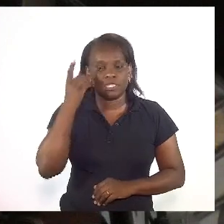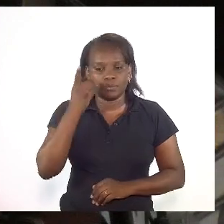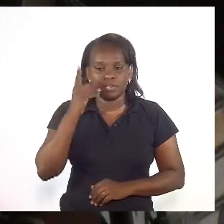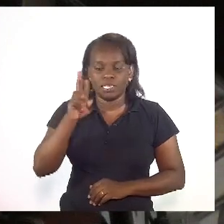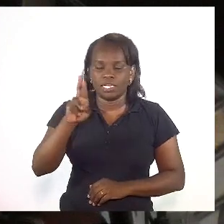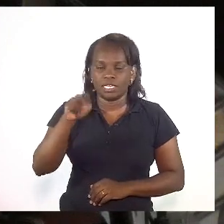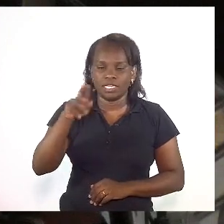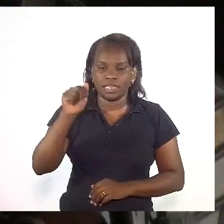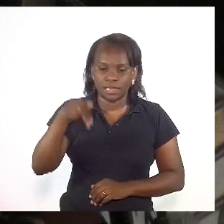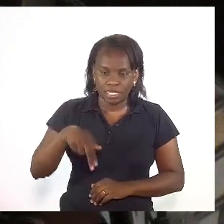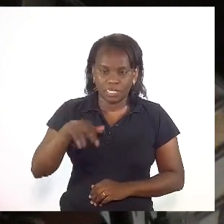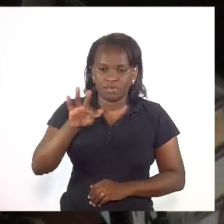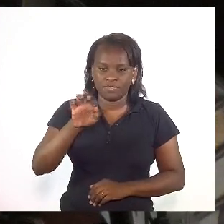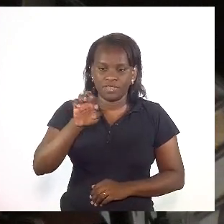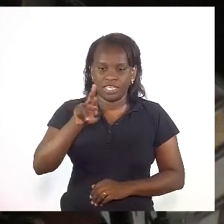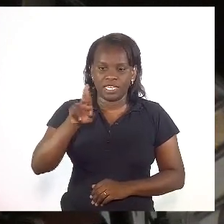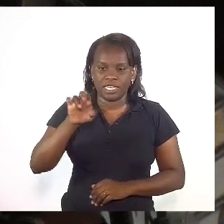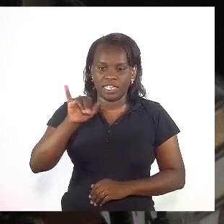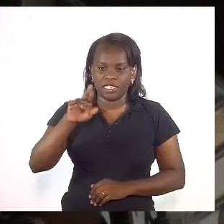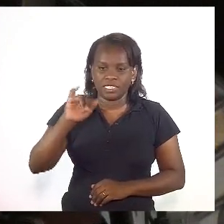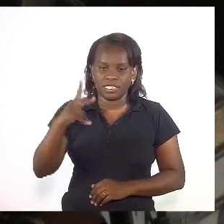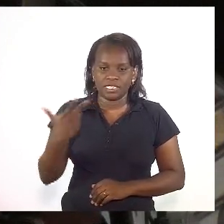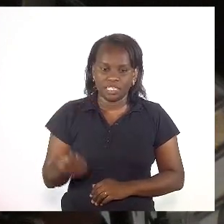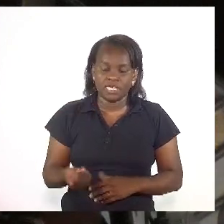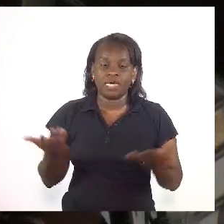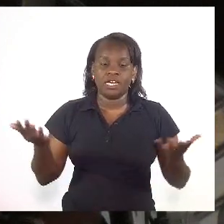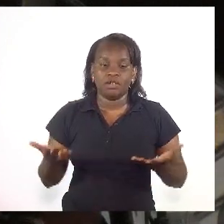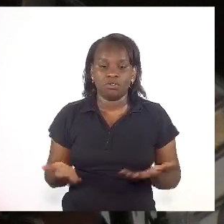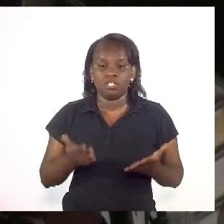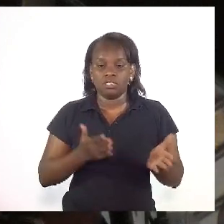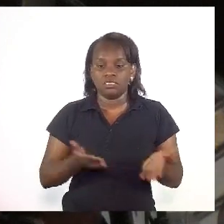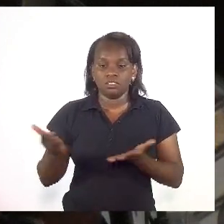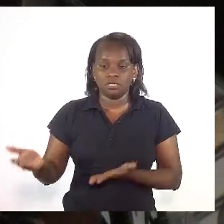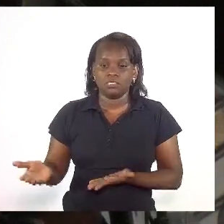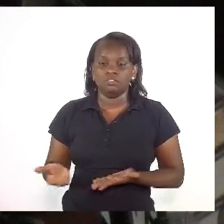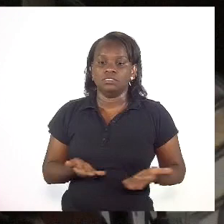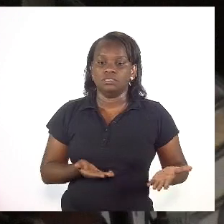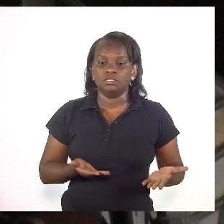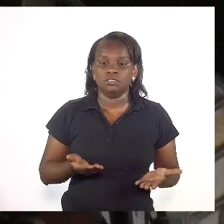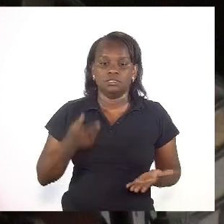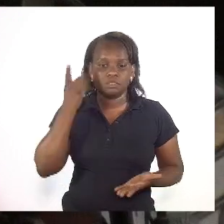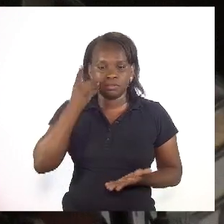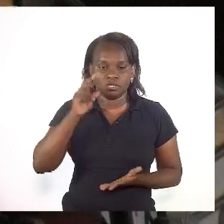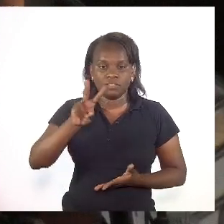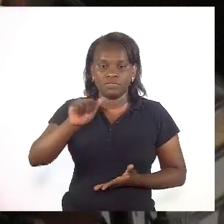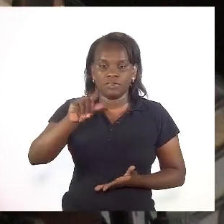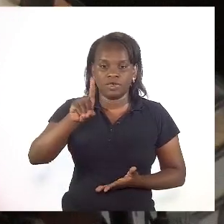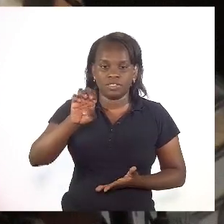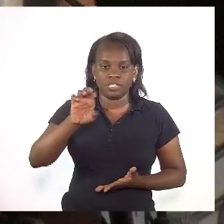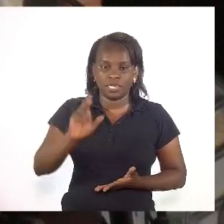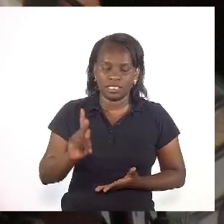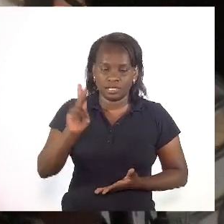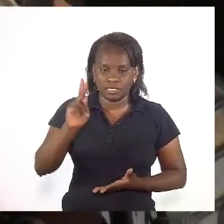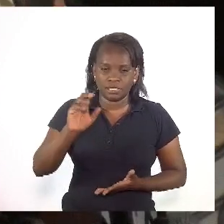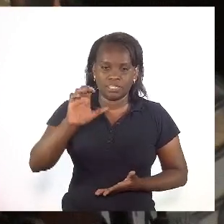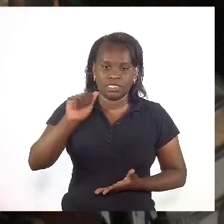Renan Ferreirinha. Agora passo a palavra ao deputado Valdeque Carneiro.